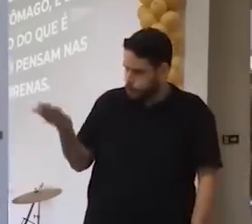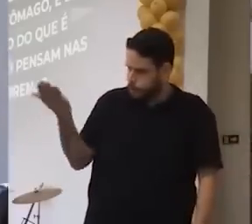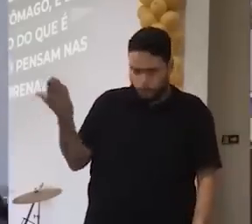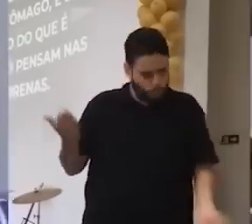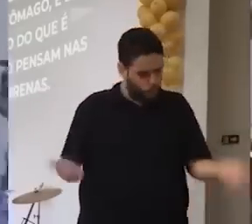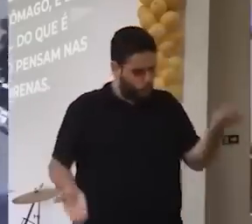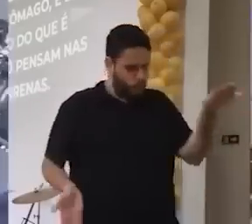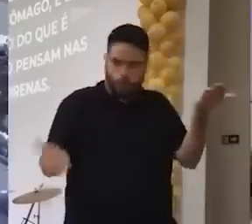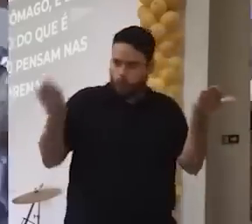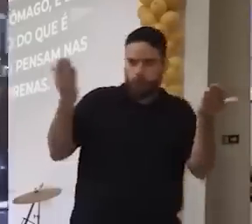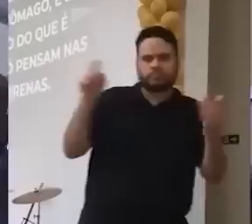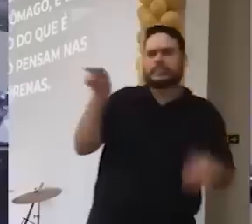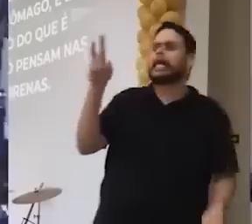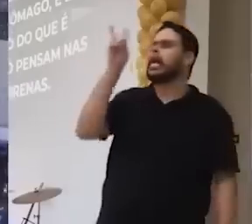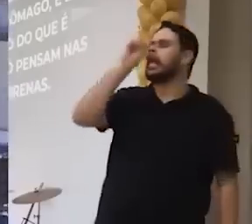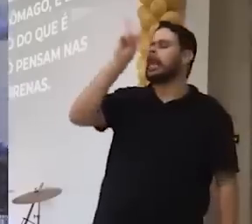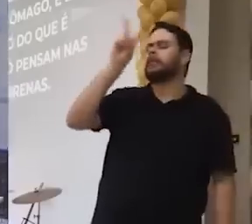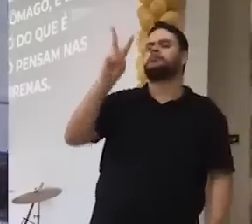em